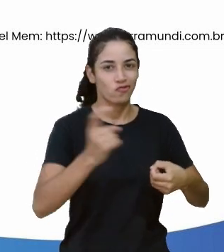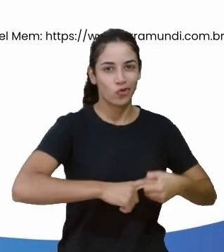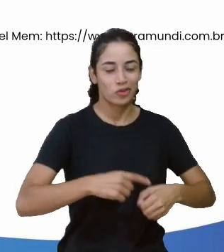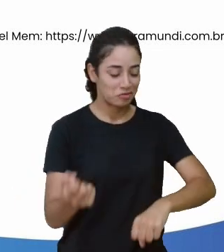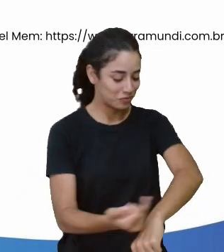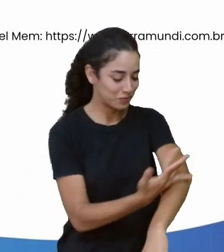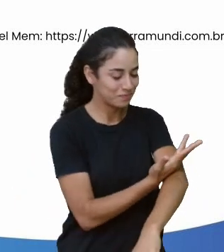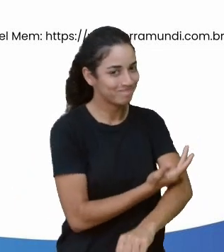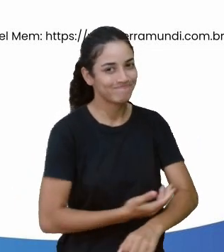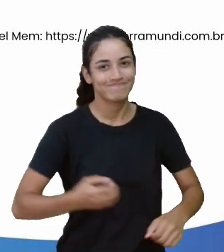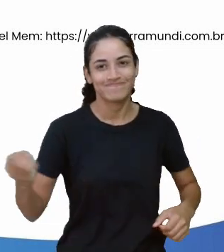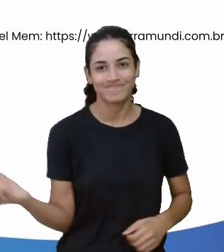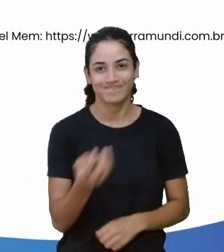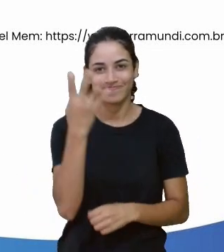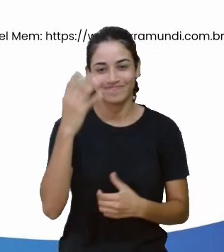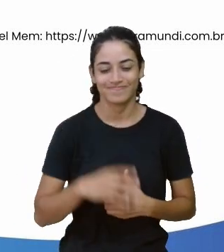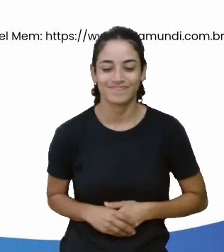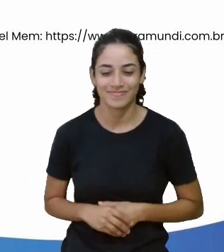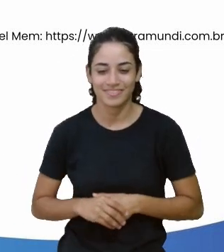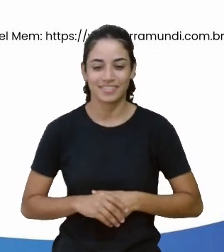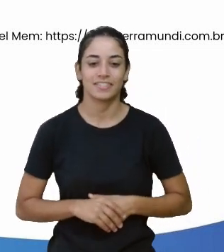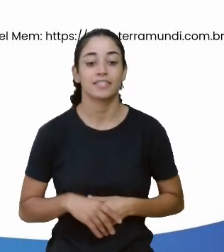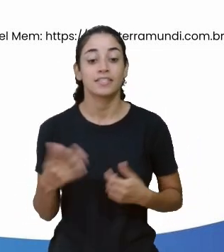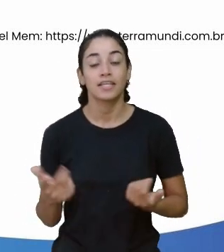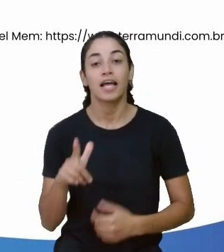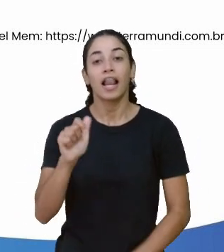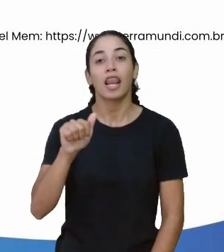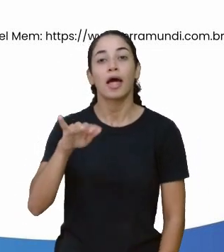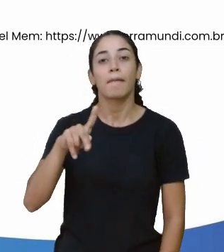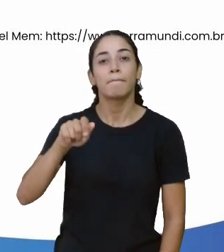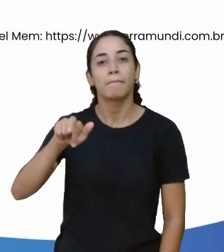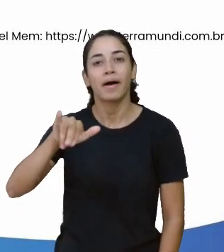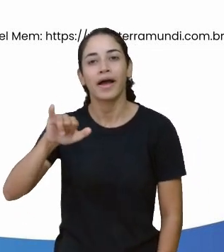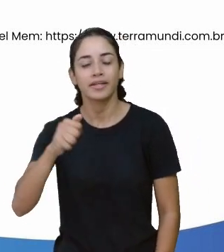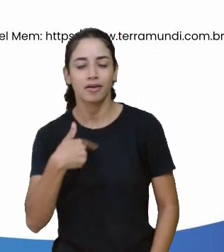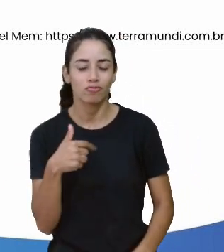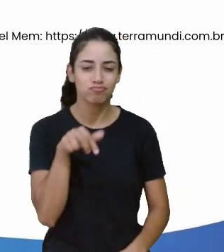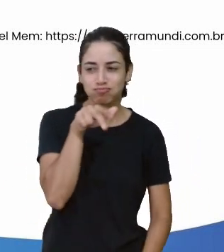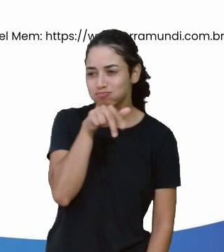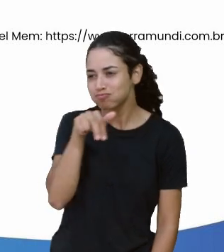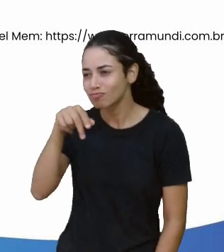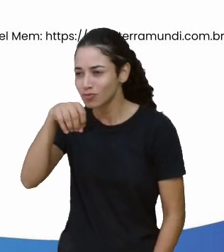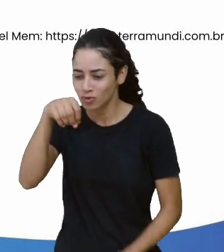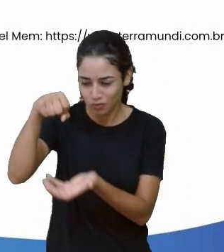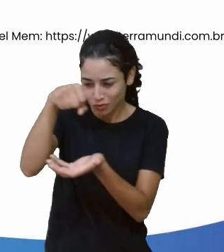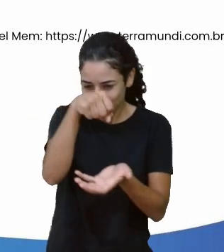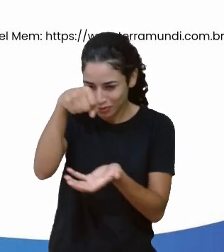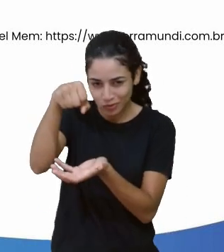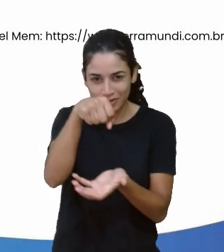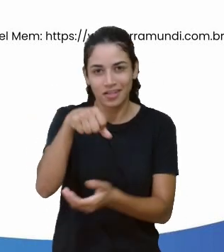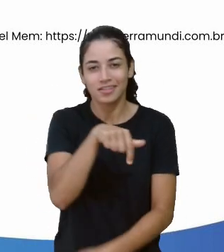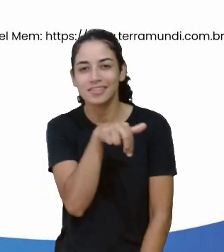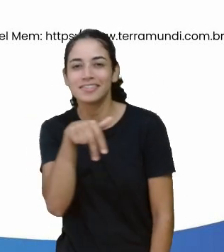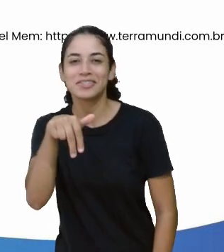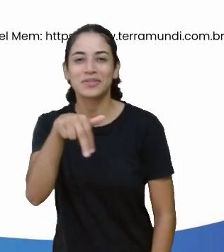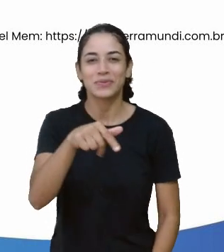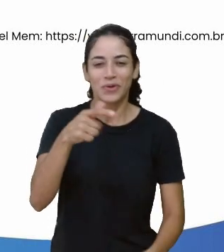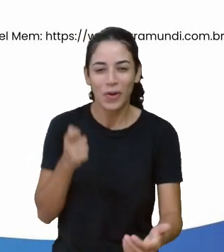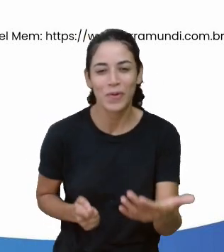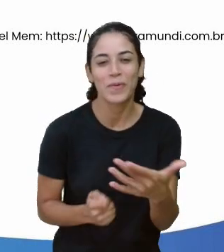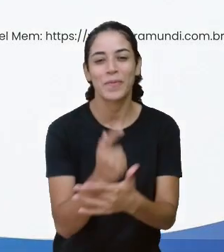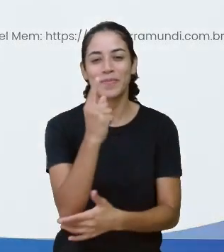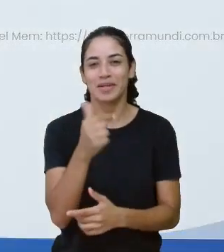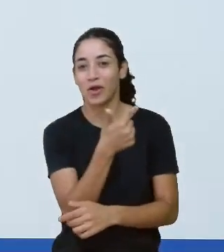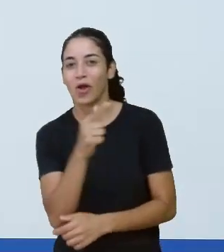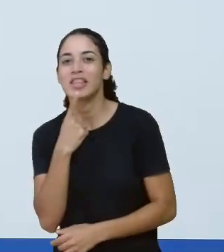emoções. A lamparina, comprada num passeio pelas ruas de Istambul, vai trazer meus próximos